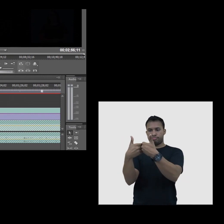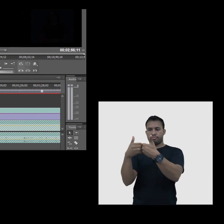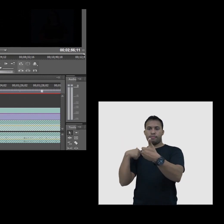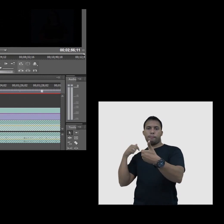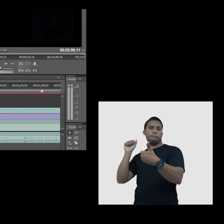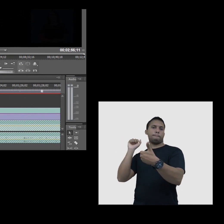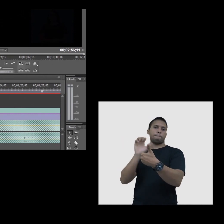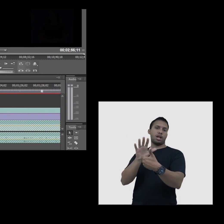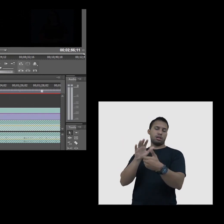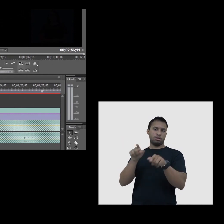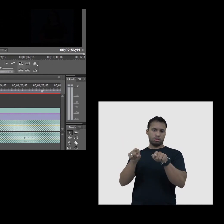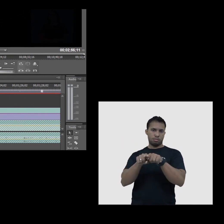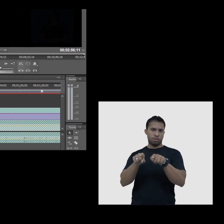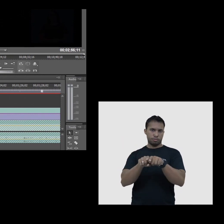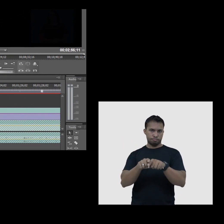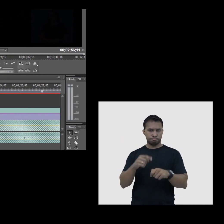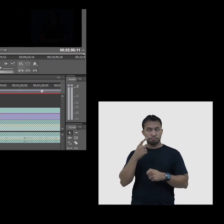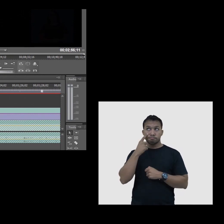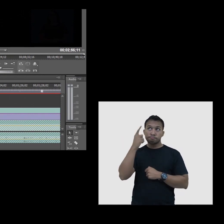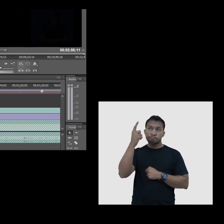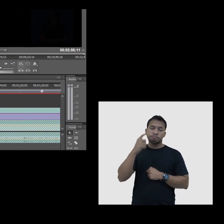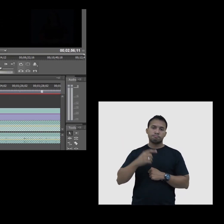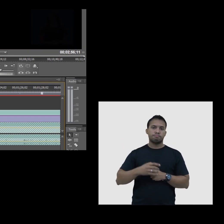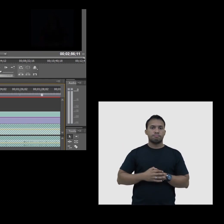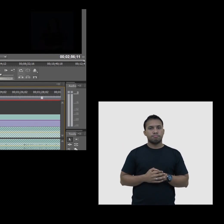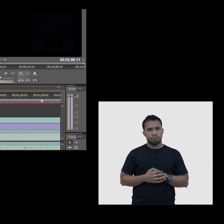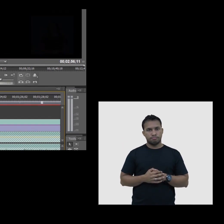e aplicá-lo nesse corte.